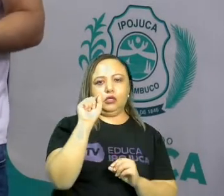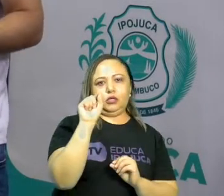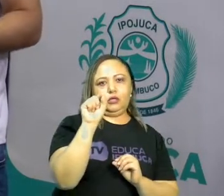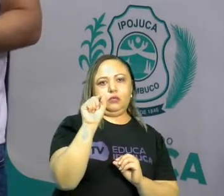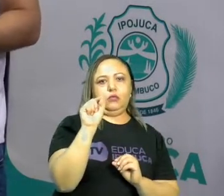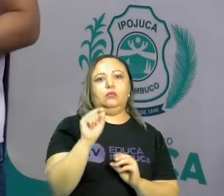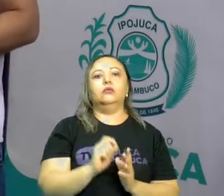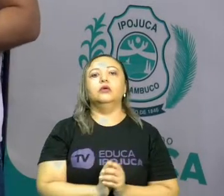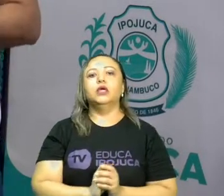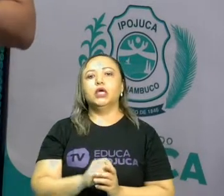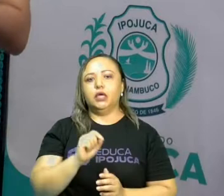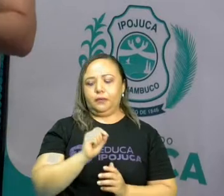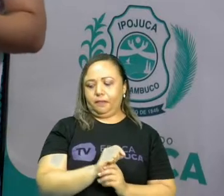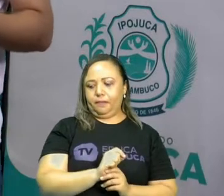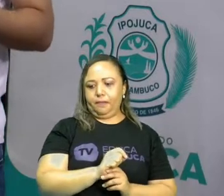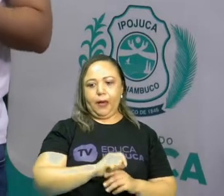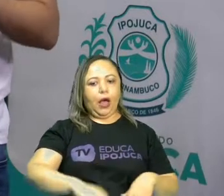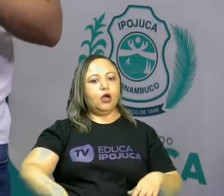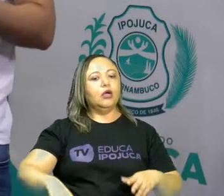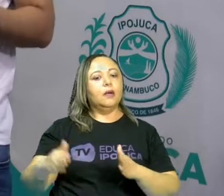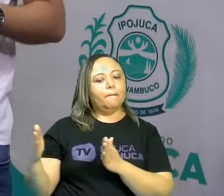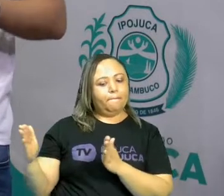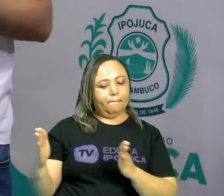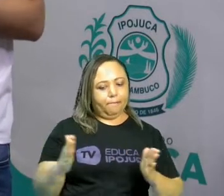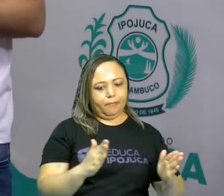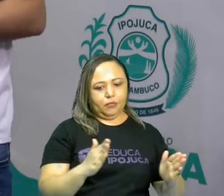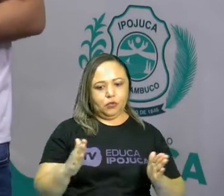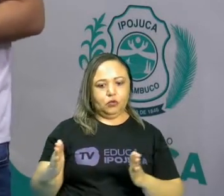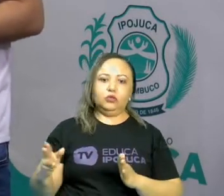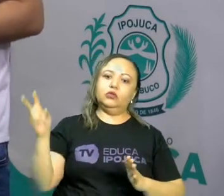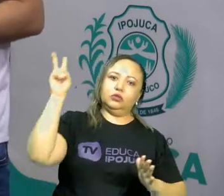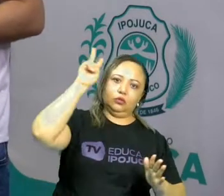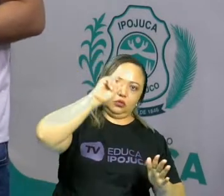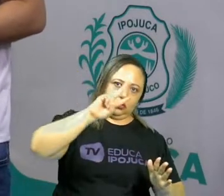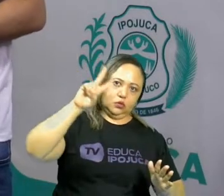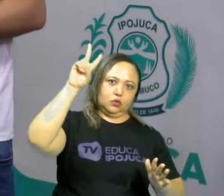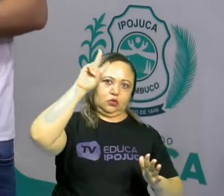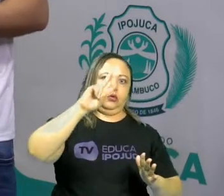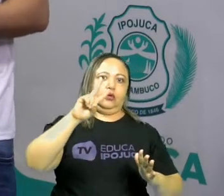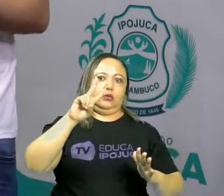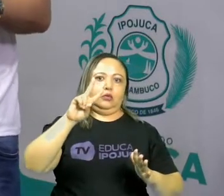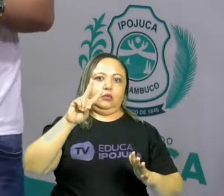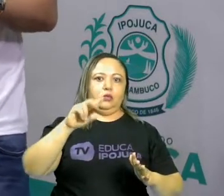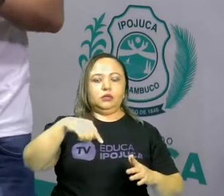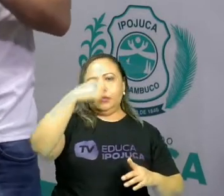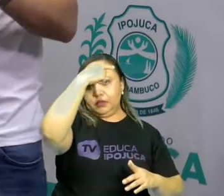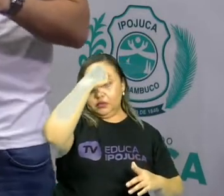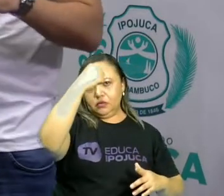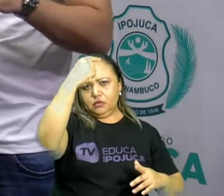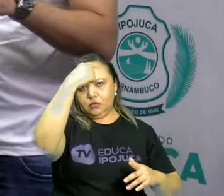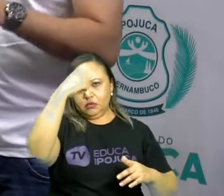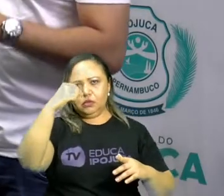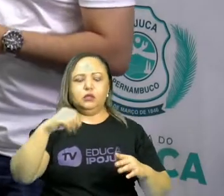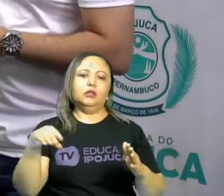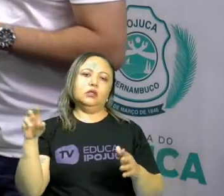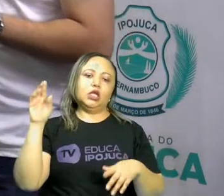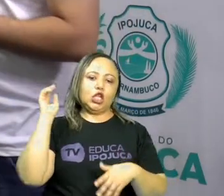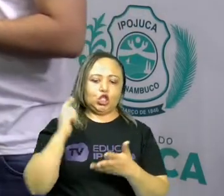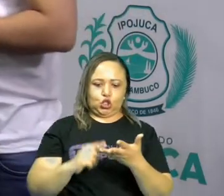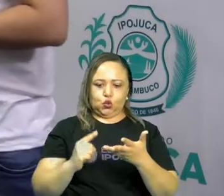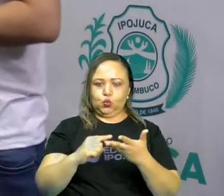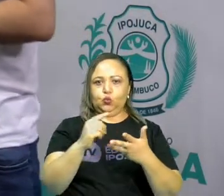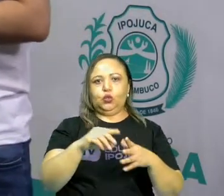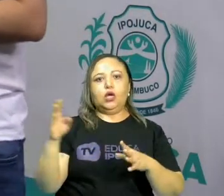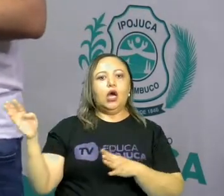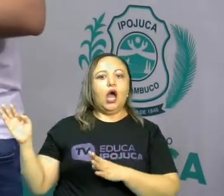períodos históricos tá bem isso para critérios acadêmicos pé Então quais são esses períodos históricos